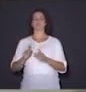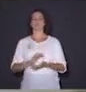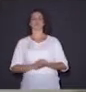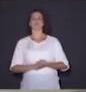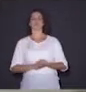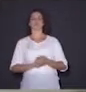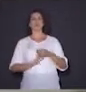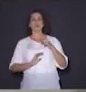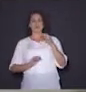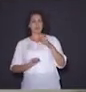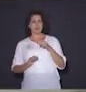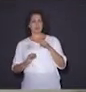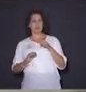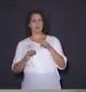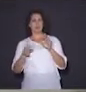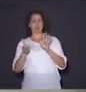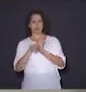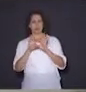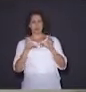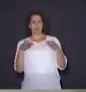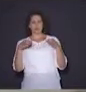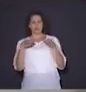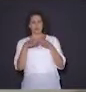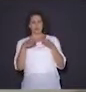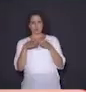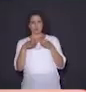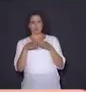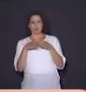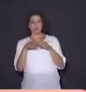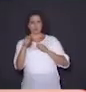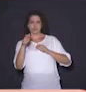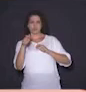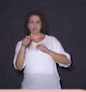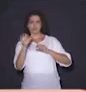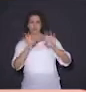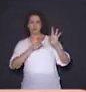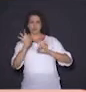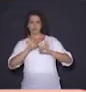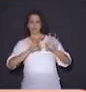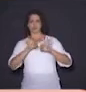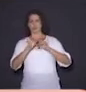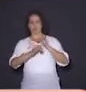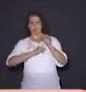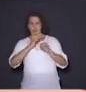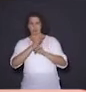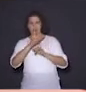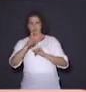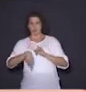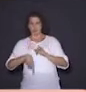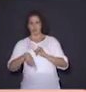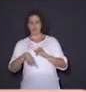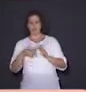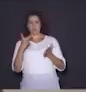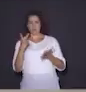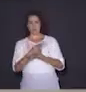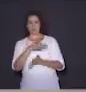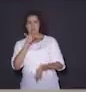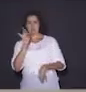comitê gestor da internet temos ouvido que temos ouvido falar que tem sido atacado o mesmo vem acontecendo